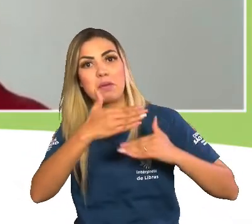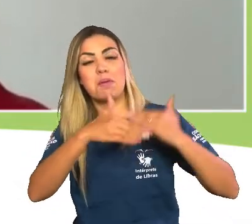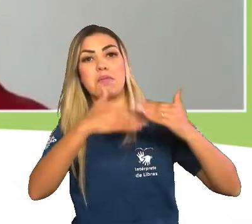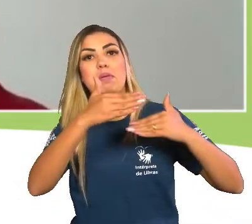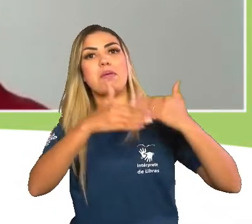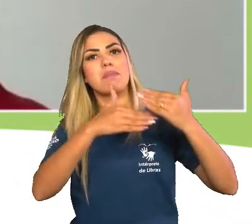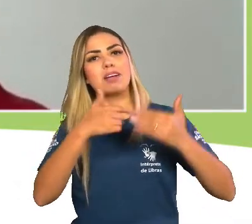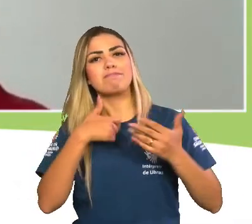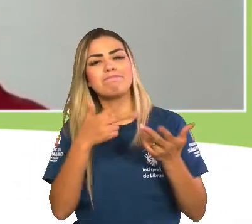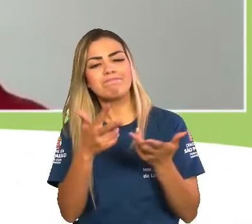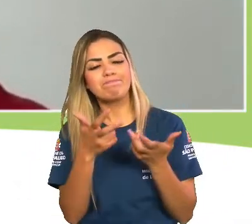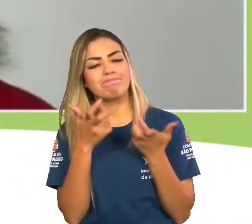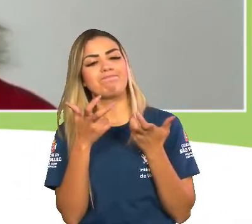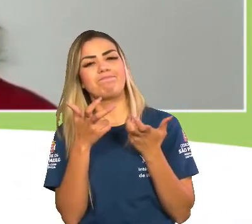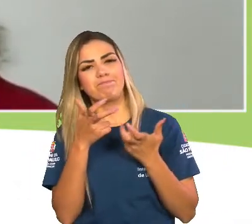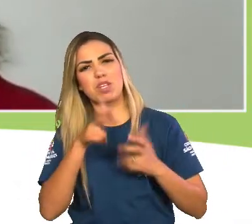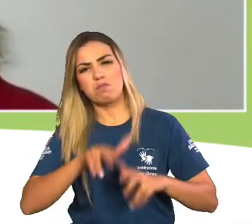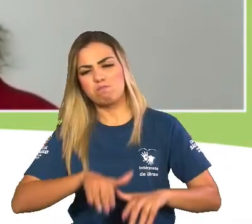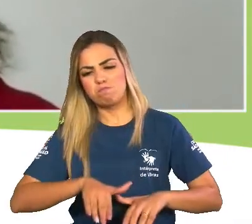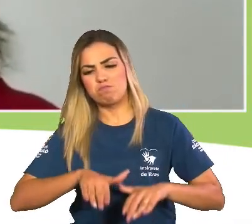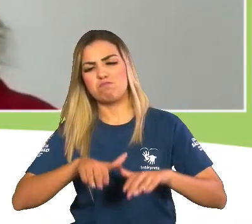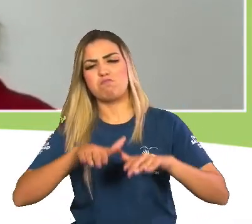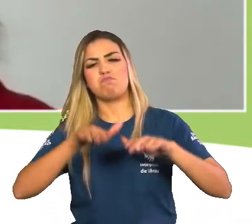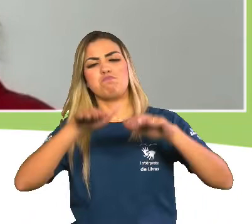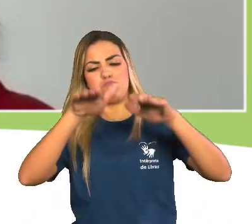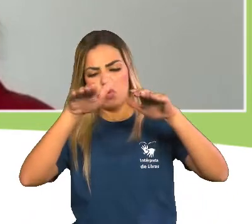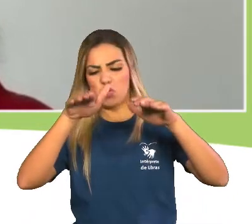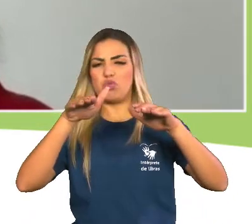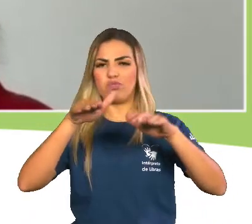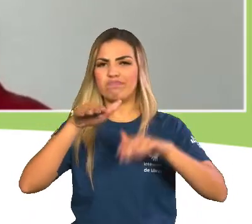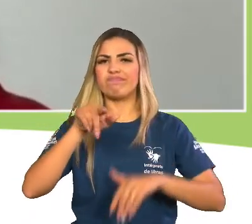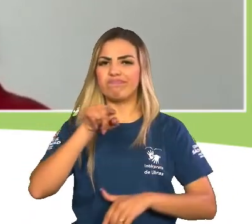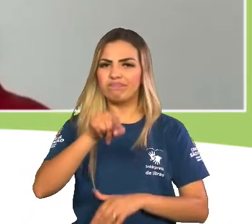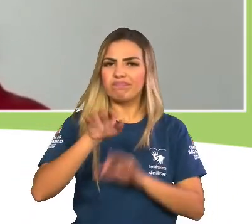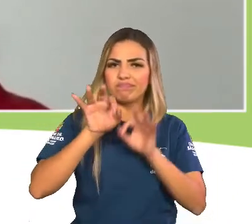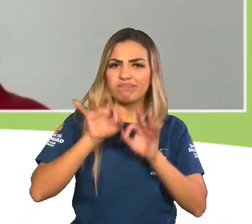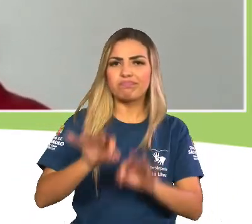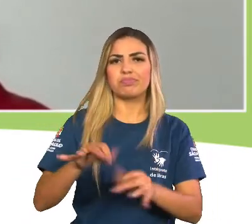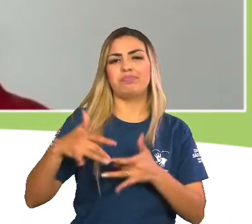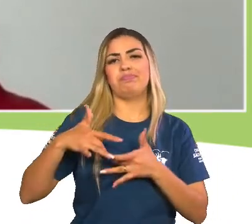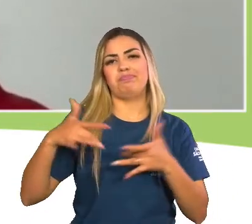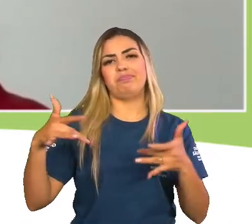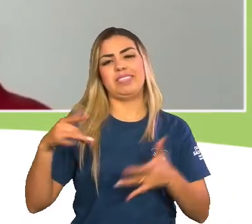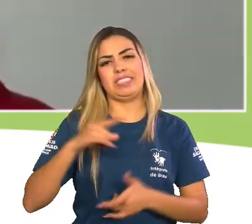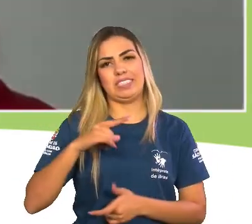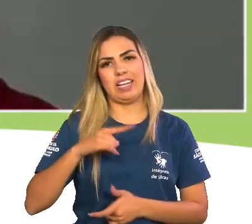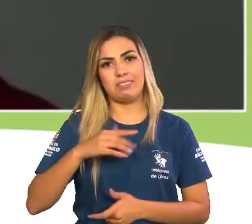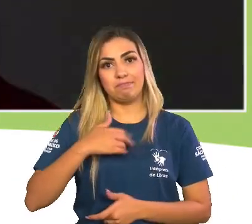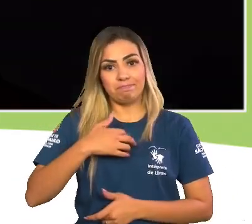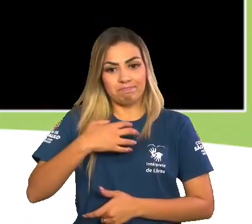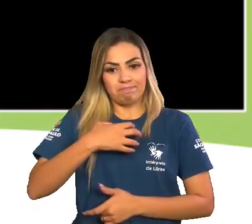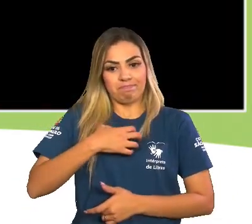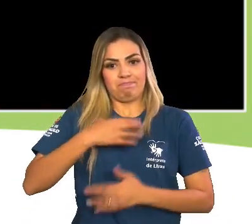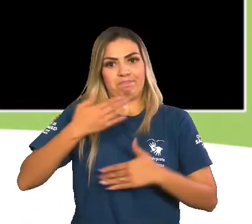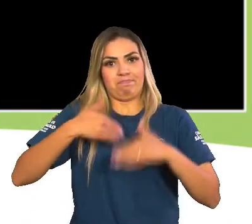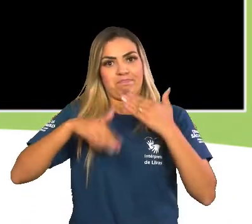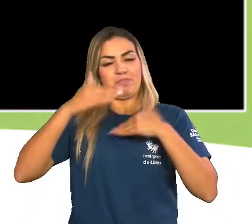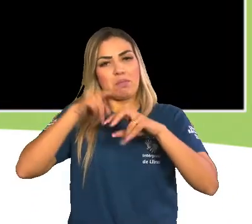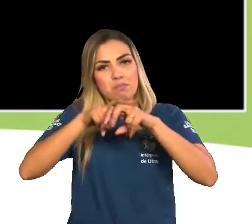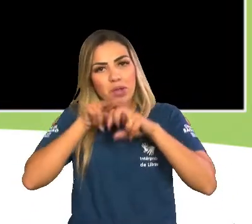você é generoso. A minha evolução se dá todos os dias através de você.